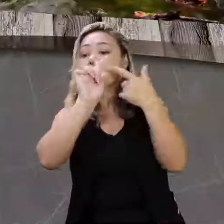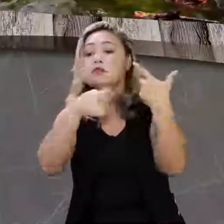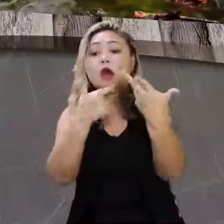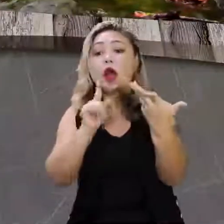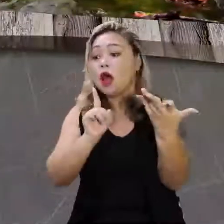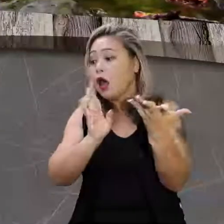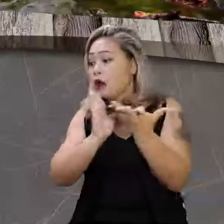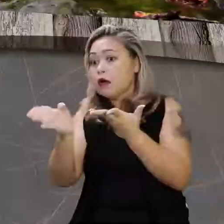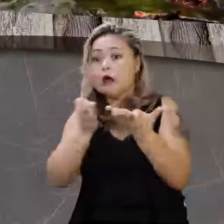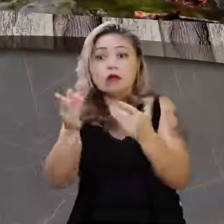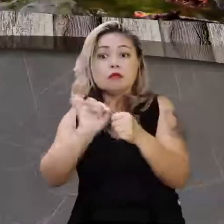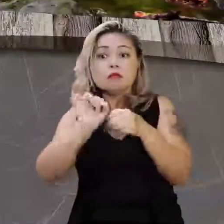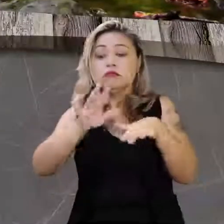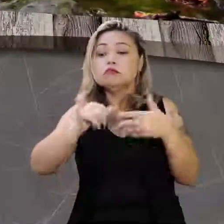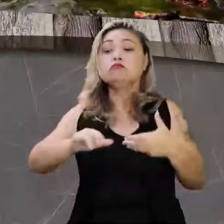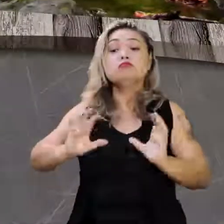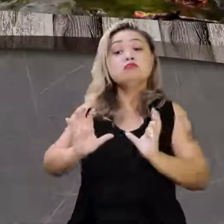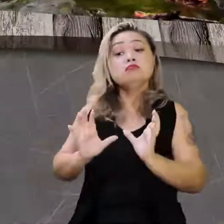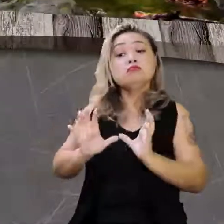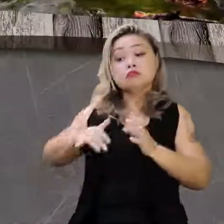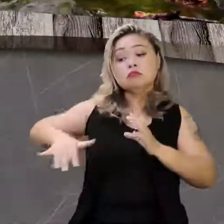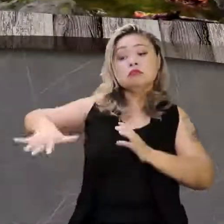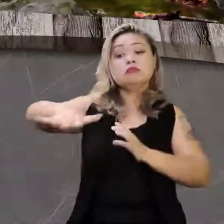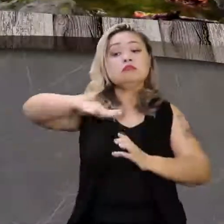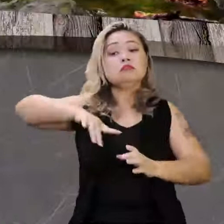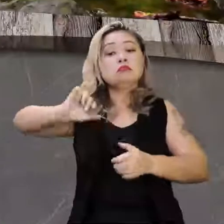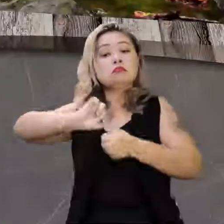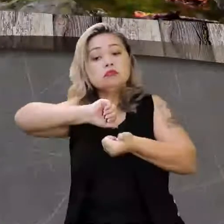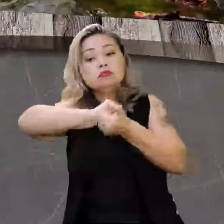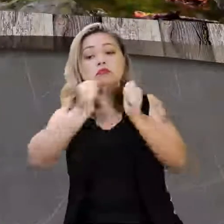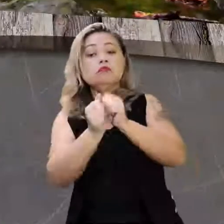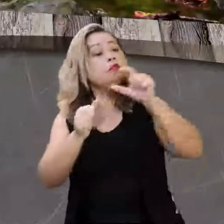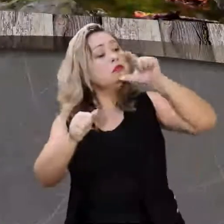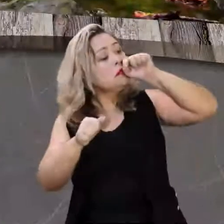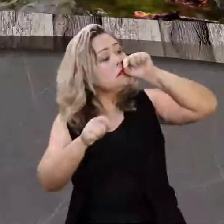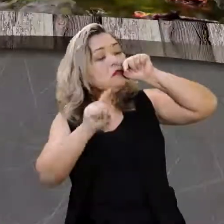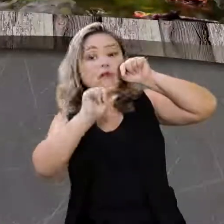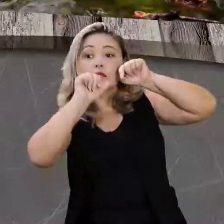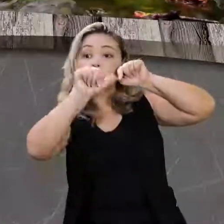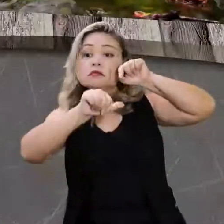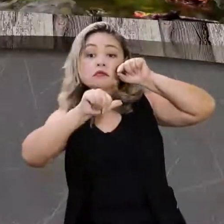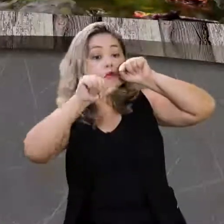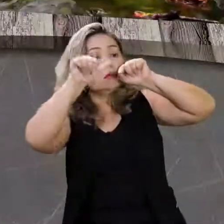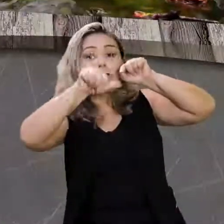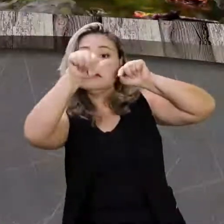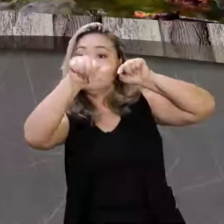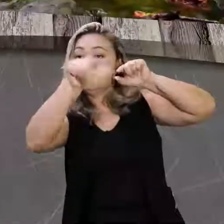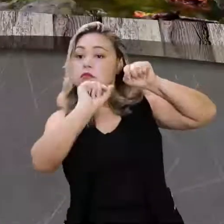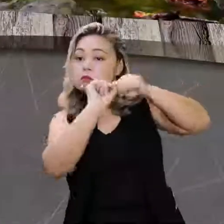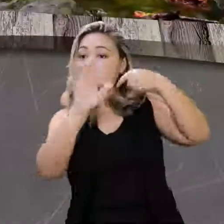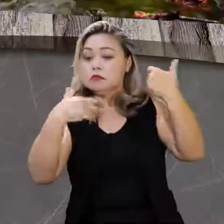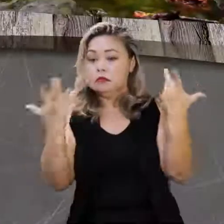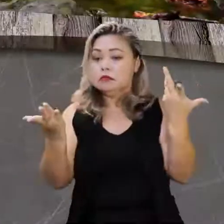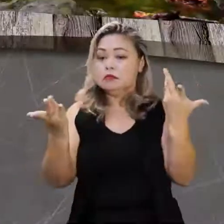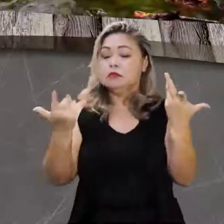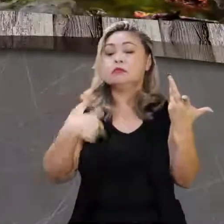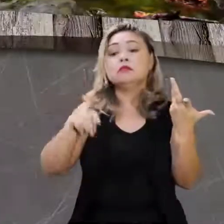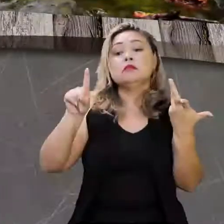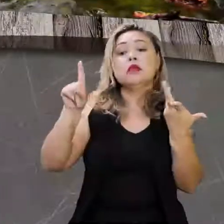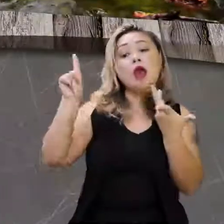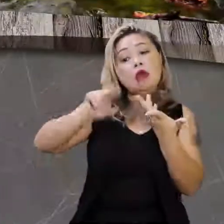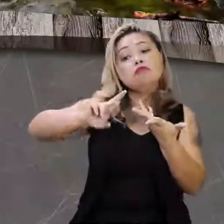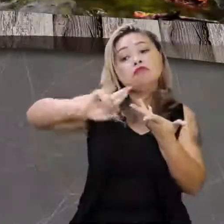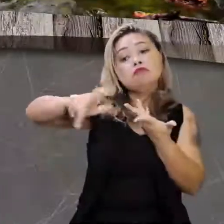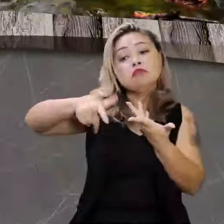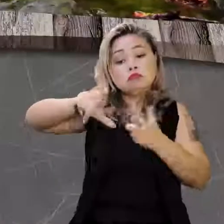um sofreu uma pressão do ambiente e tiveram seus bicos modificados. E aí, essas